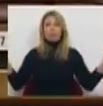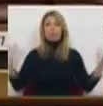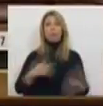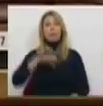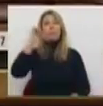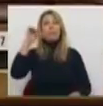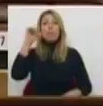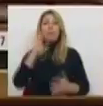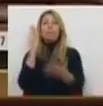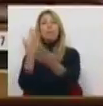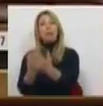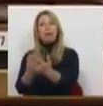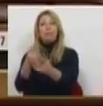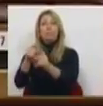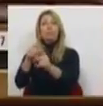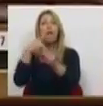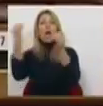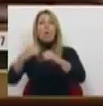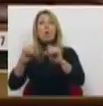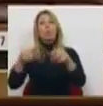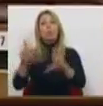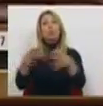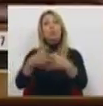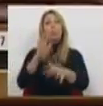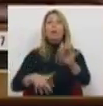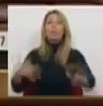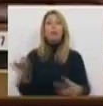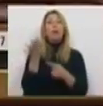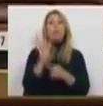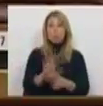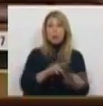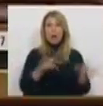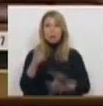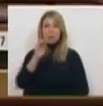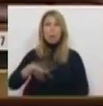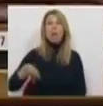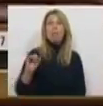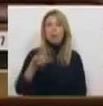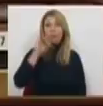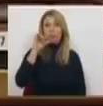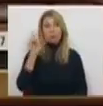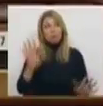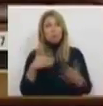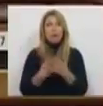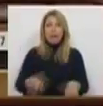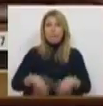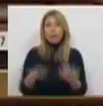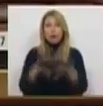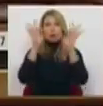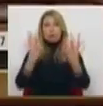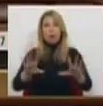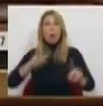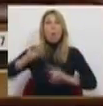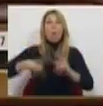forças parlamentares. Por exemplo, ficou por fazer a alteração ao IMI que coloca os partidos como outras pessoas